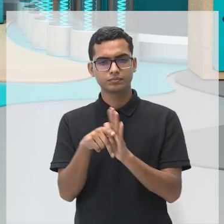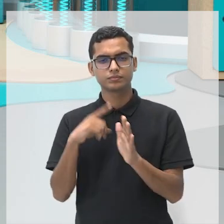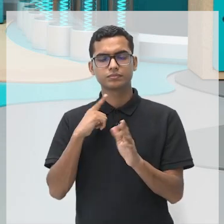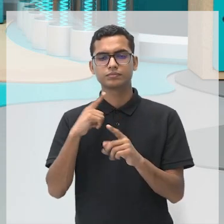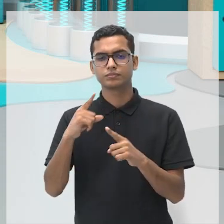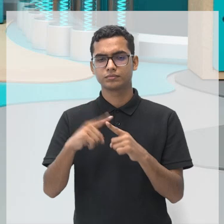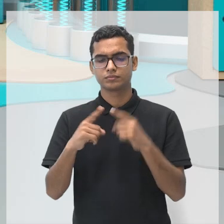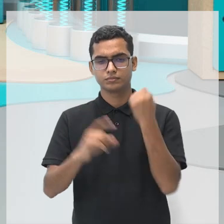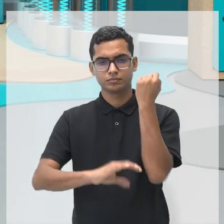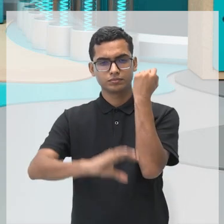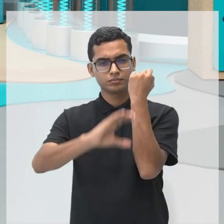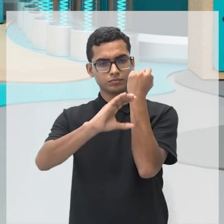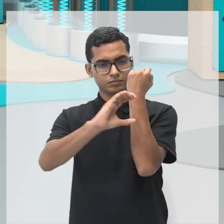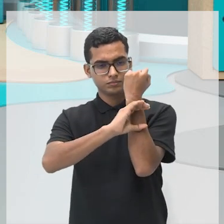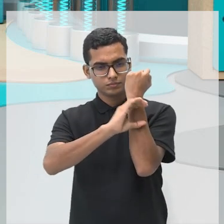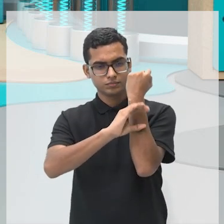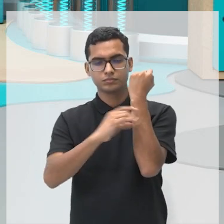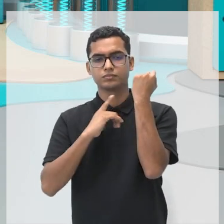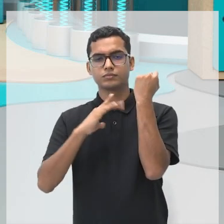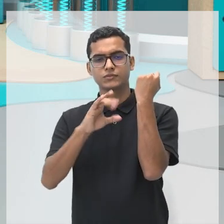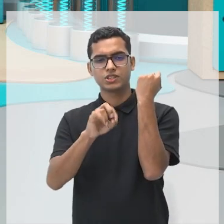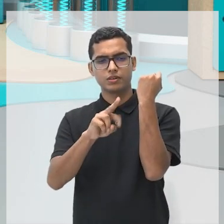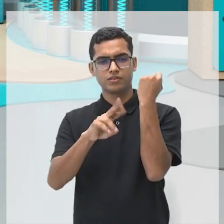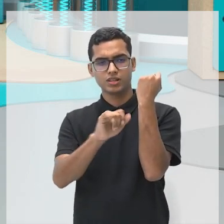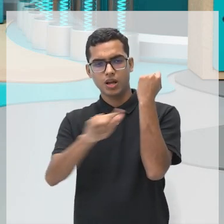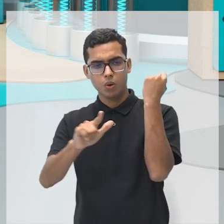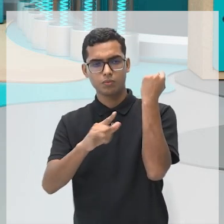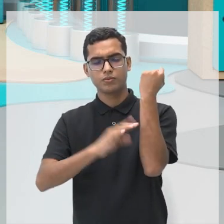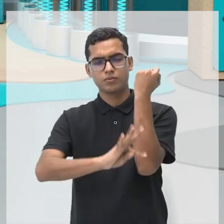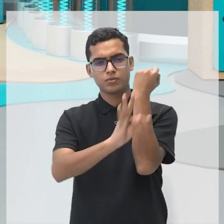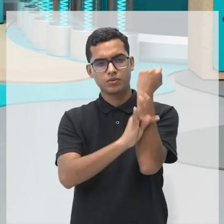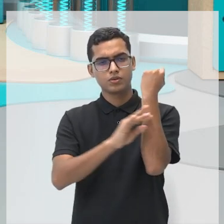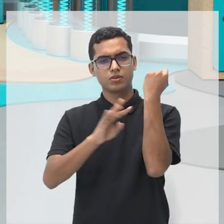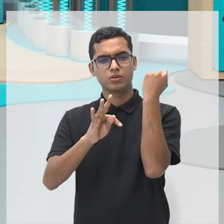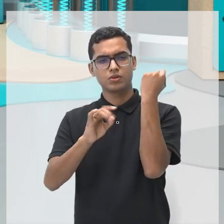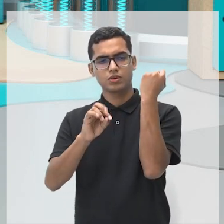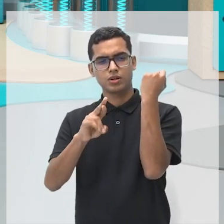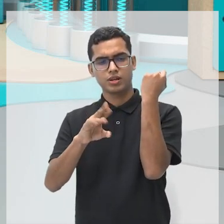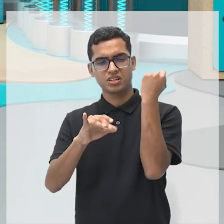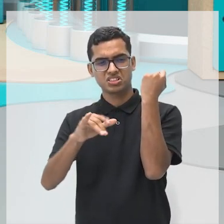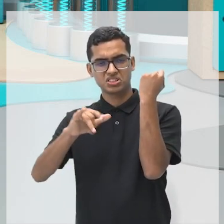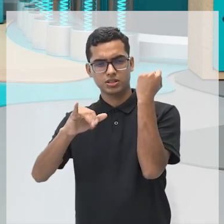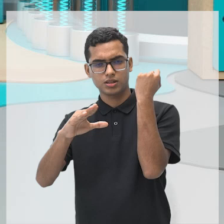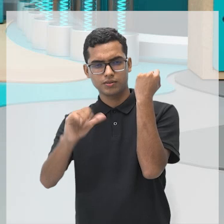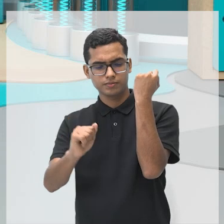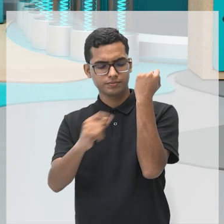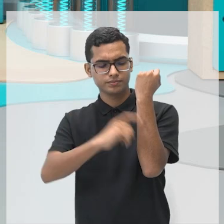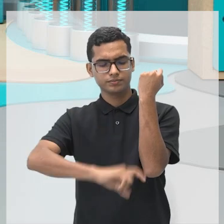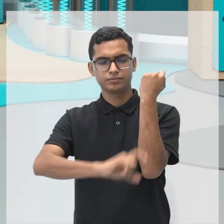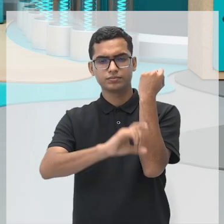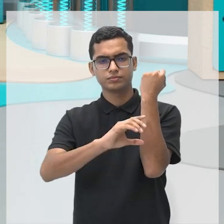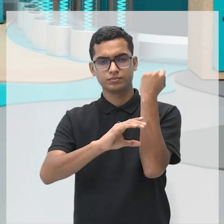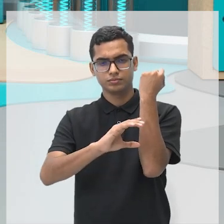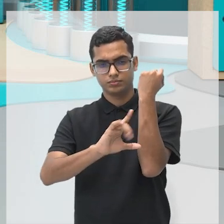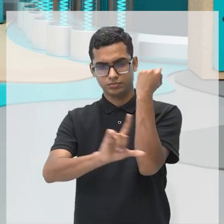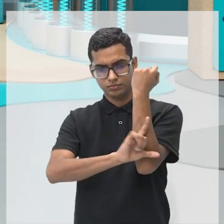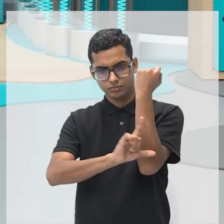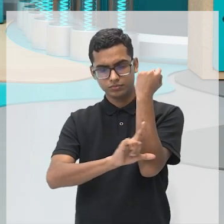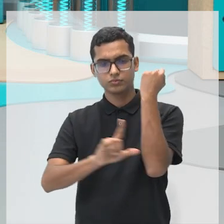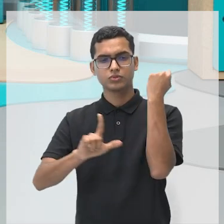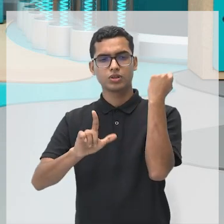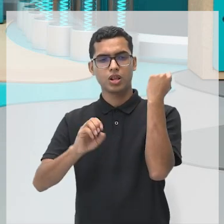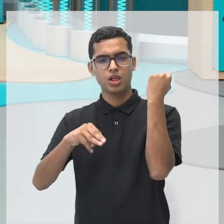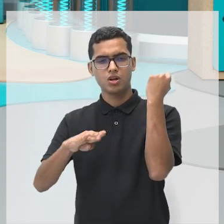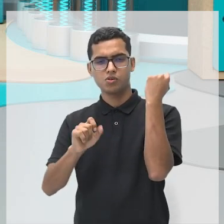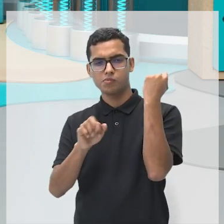porção torácica, a porção lombar e a porção sacral. Perdão, e também